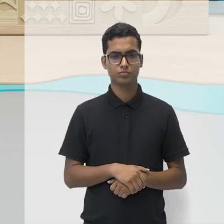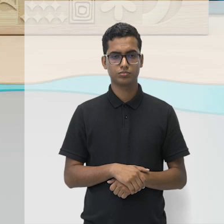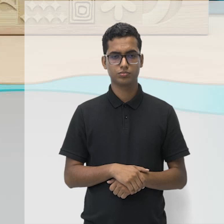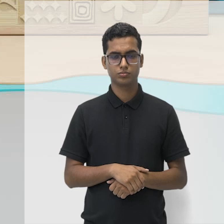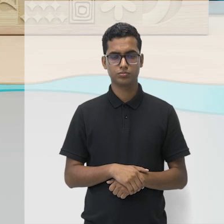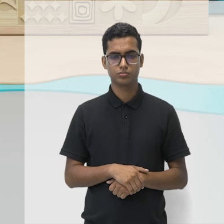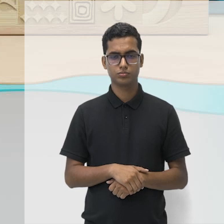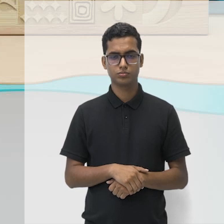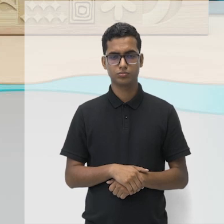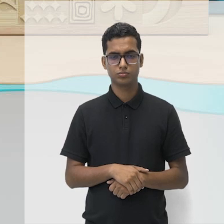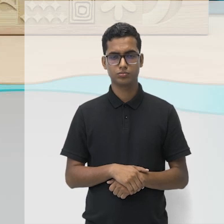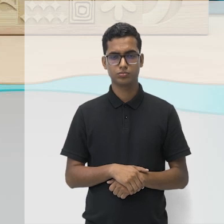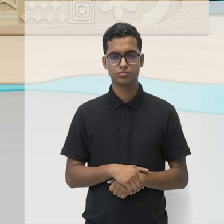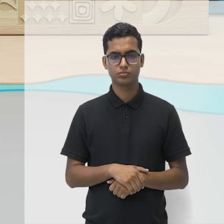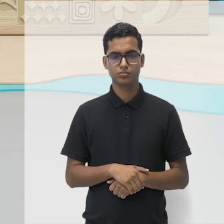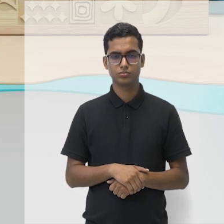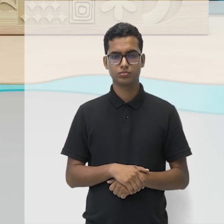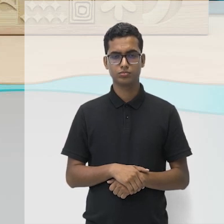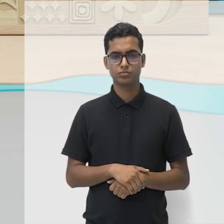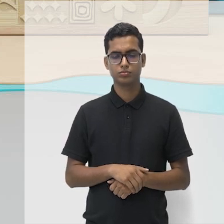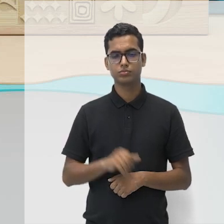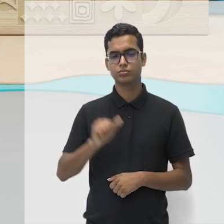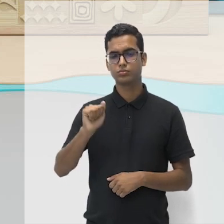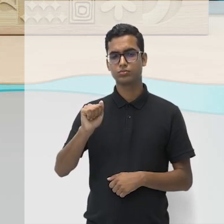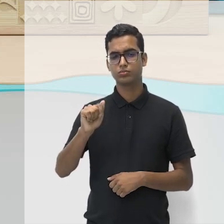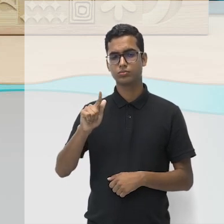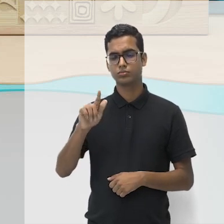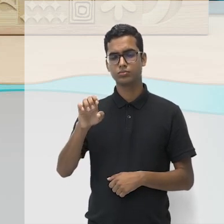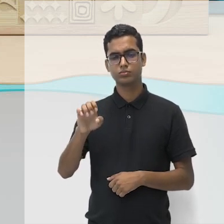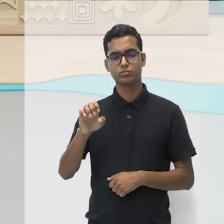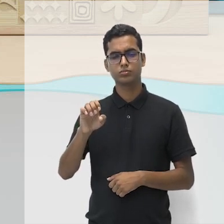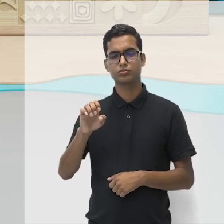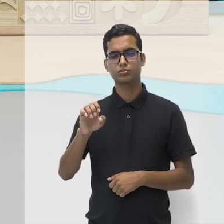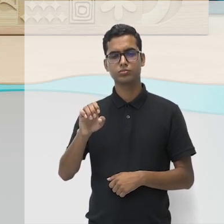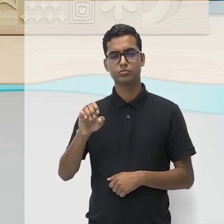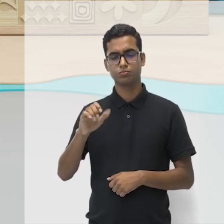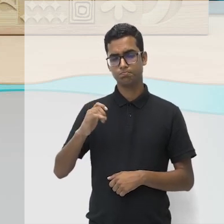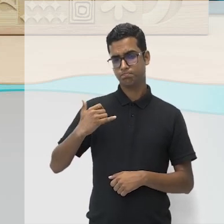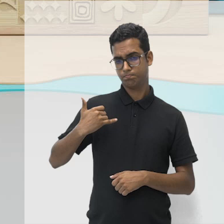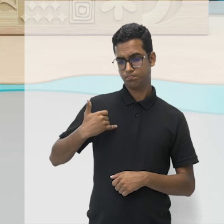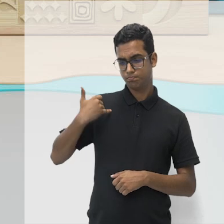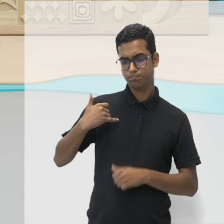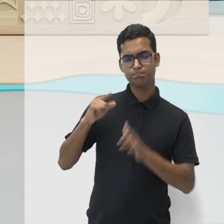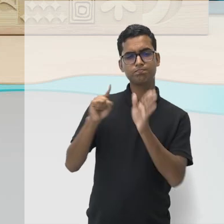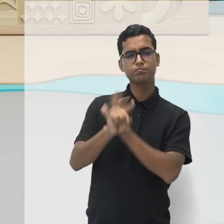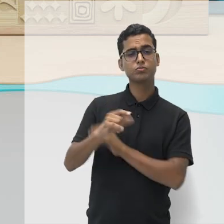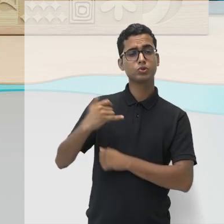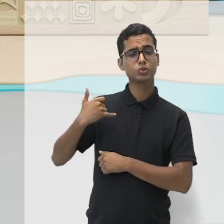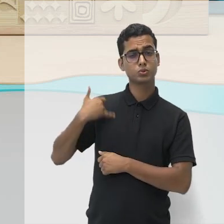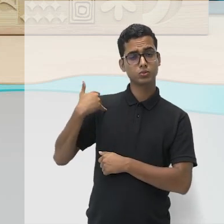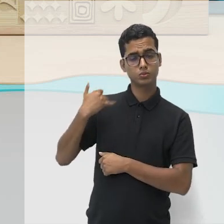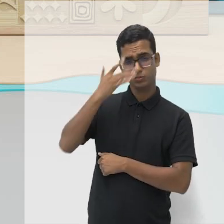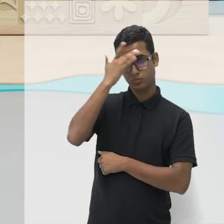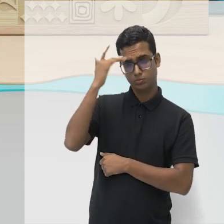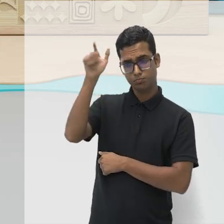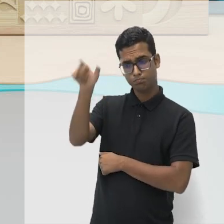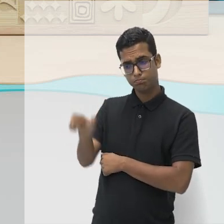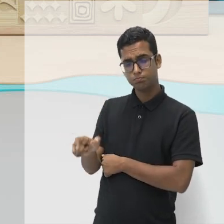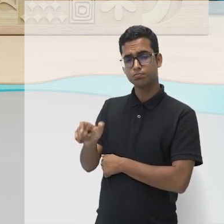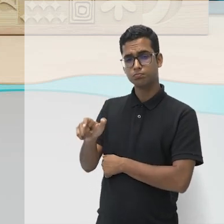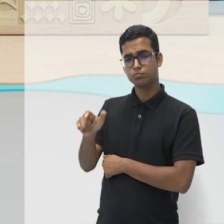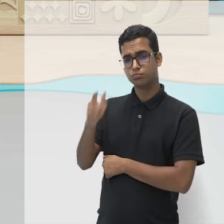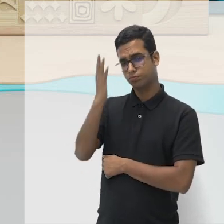age. Qual sua idade, né? Age, qual sua idade, tá? Age, então é relacionado aí à idade do indivíduo,